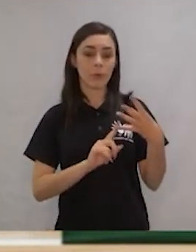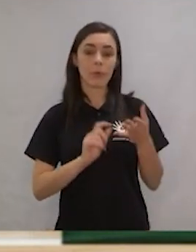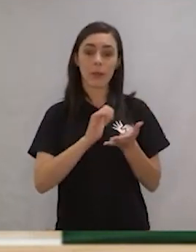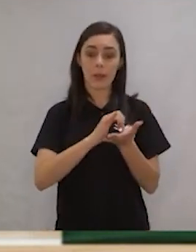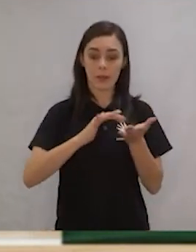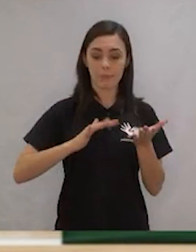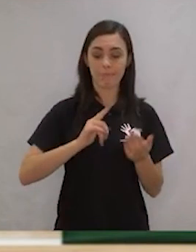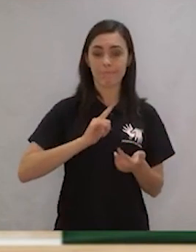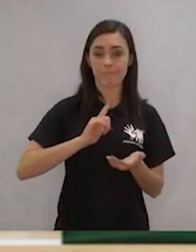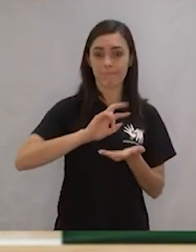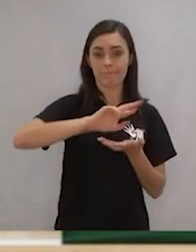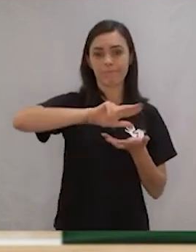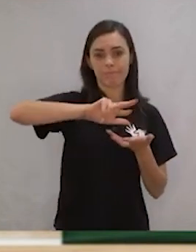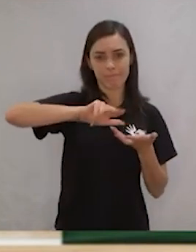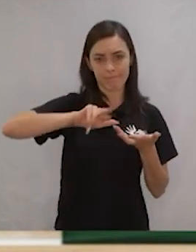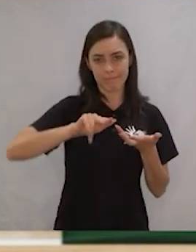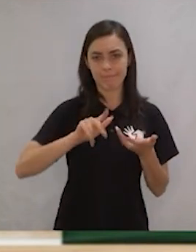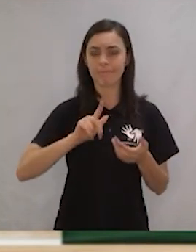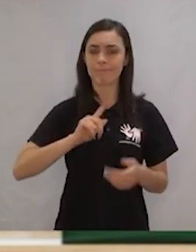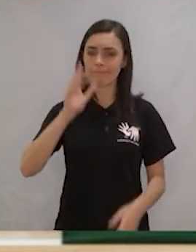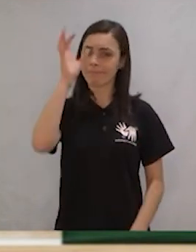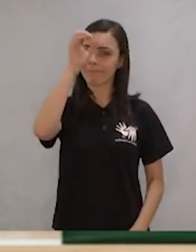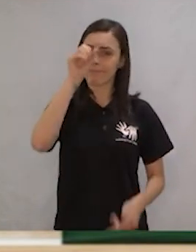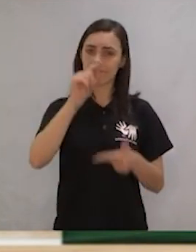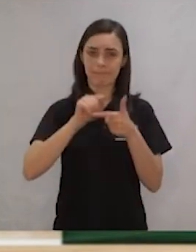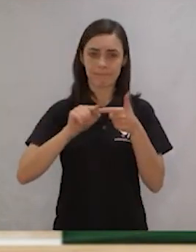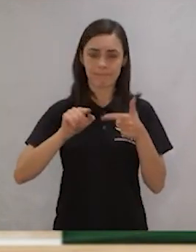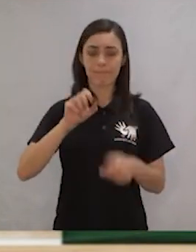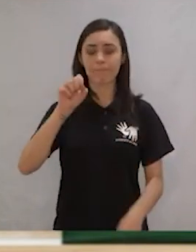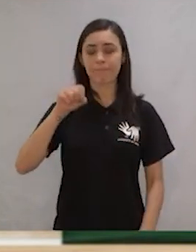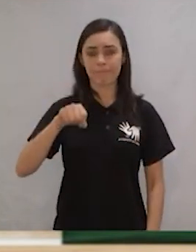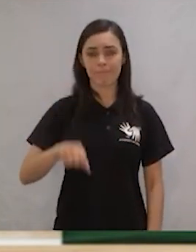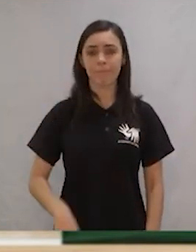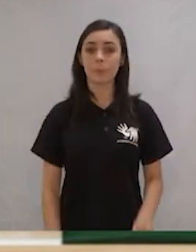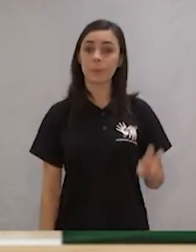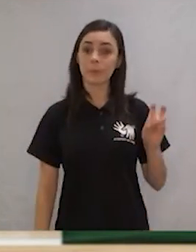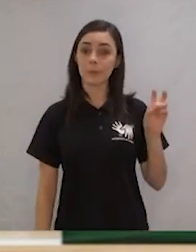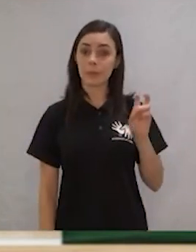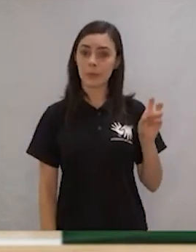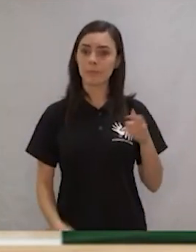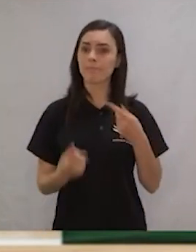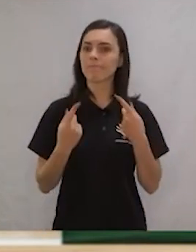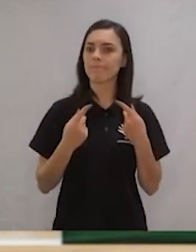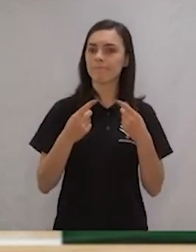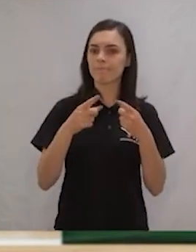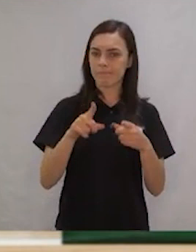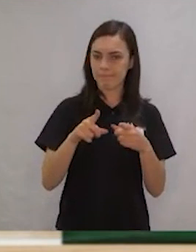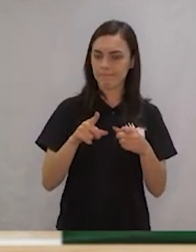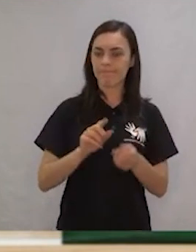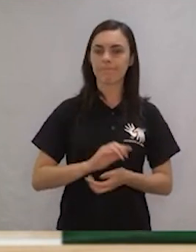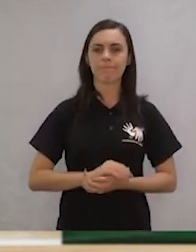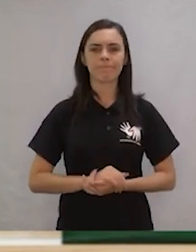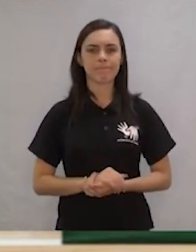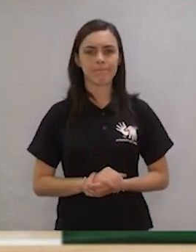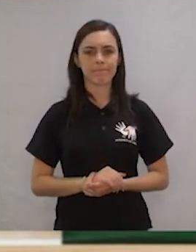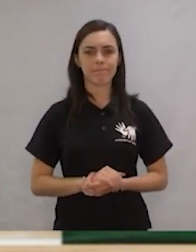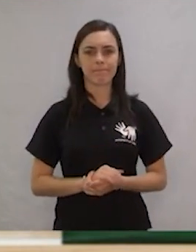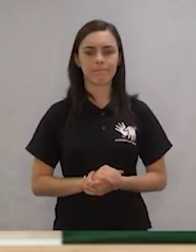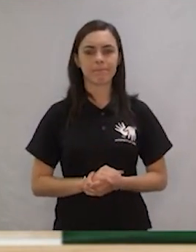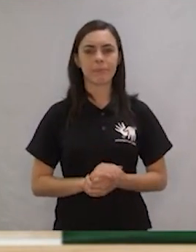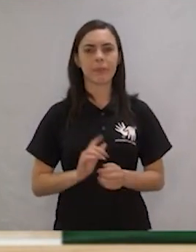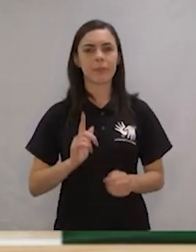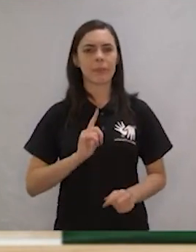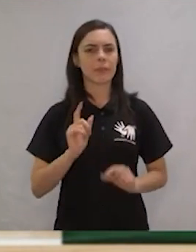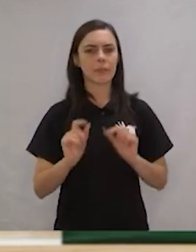na tela onde nós aprendemos a divisão. Sim. E nós fizemos o nosso